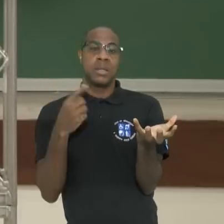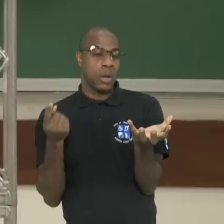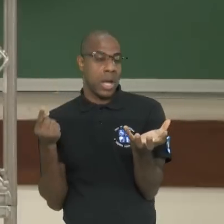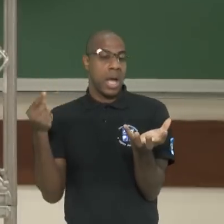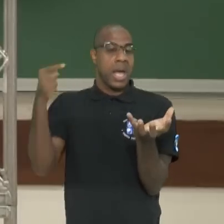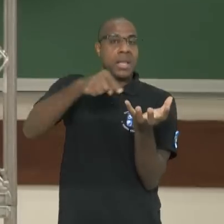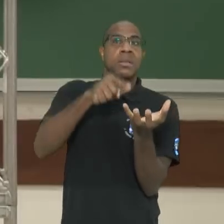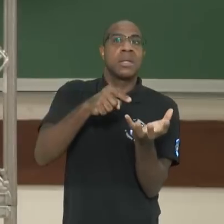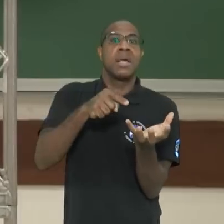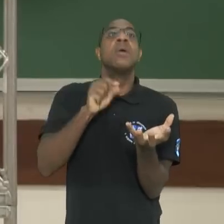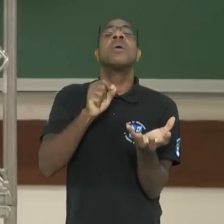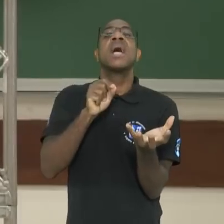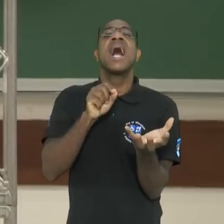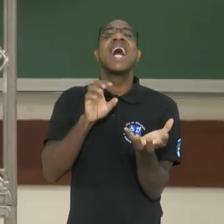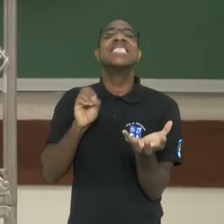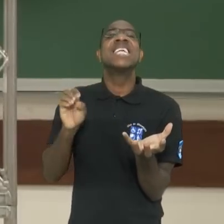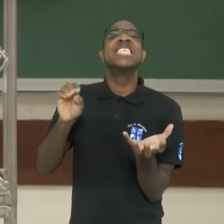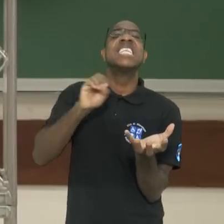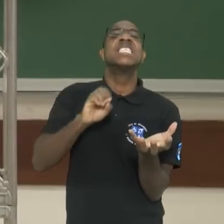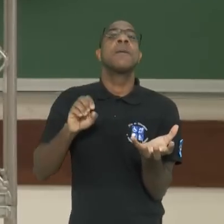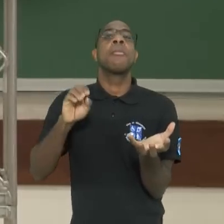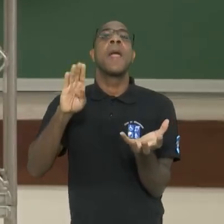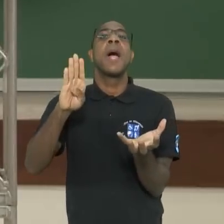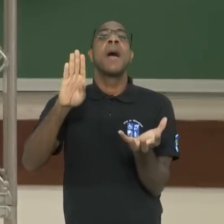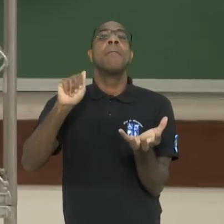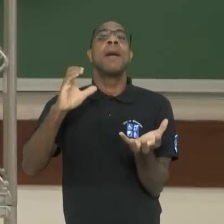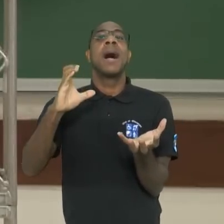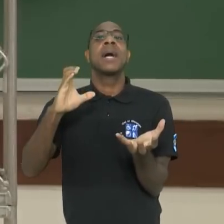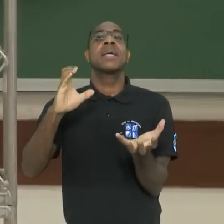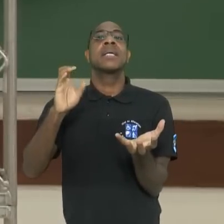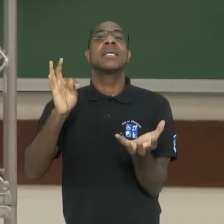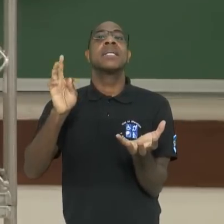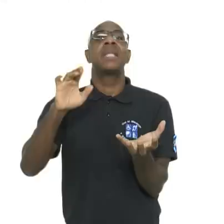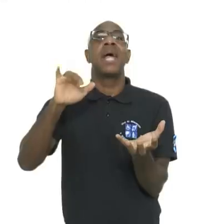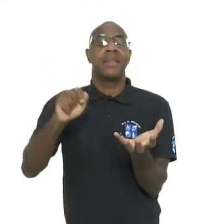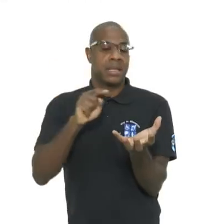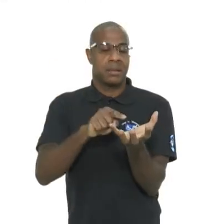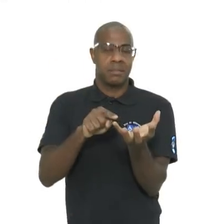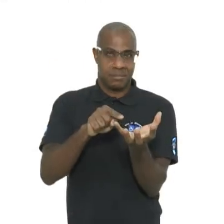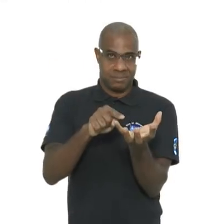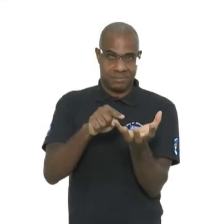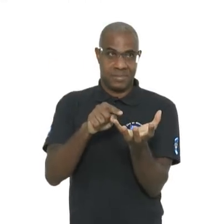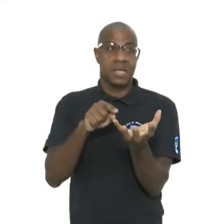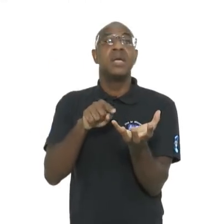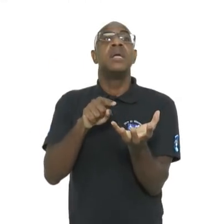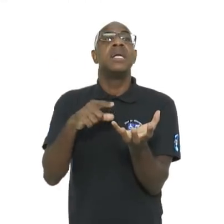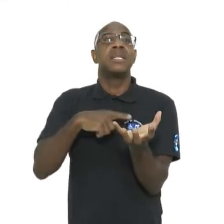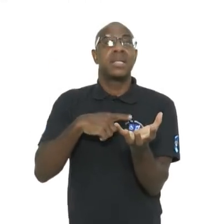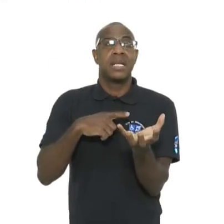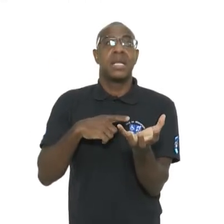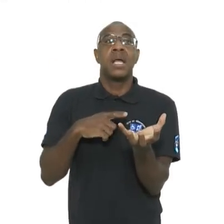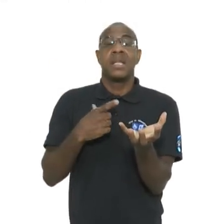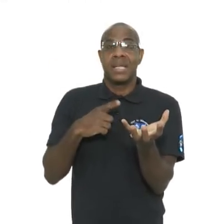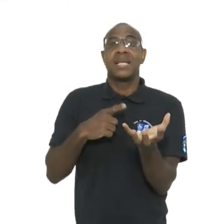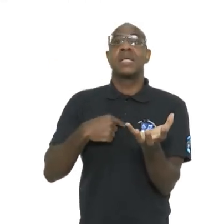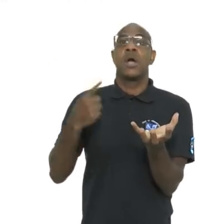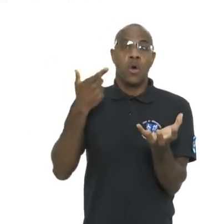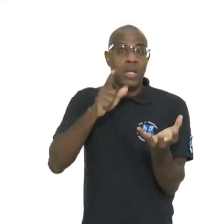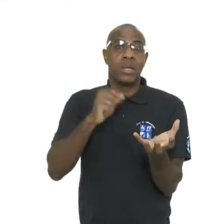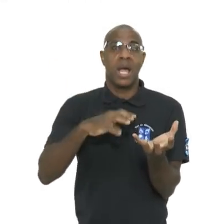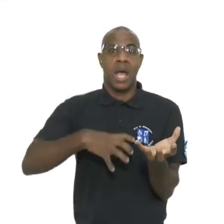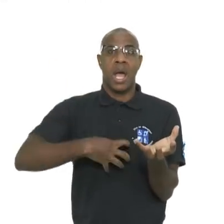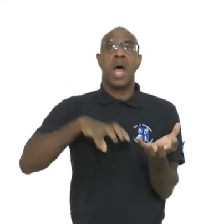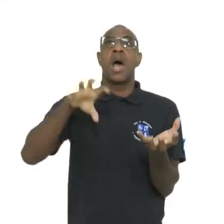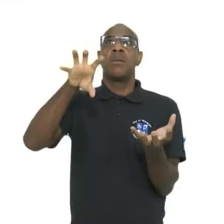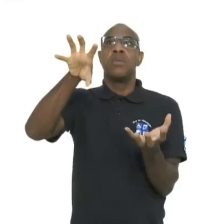bactérias? Existem um grupinho de bactérias chamadas nitrificantes que elas conseguem retirar esse oxigênio que está